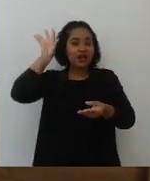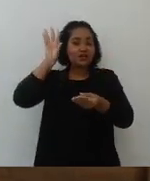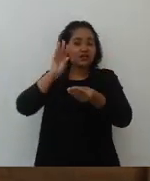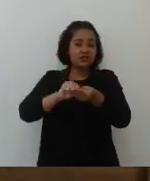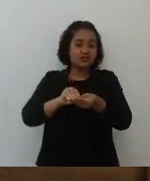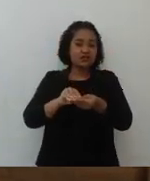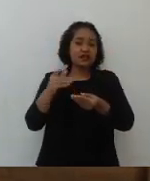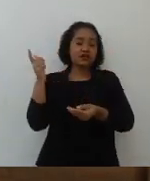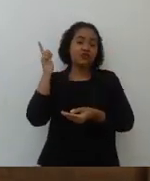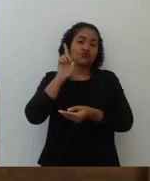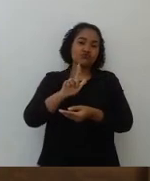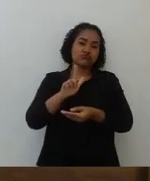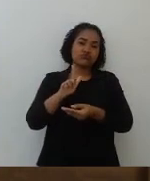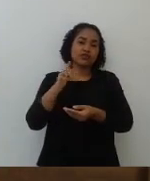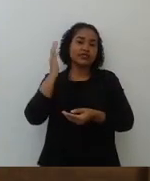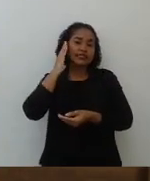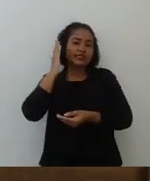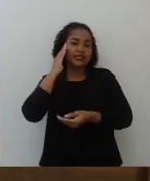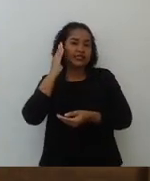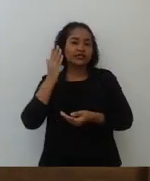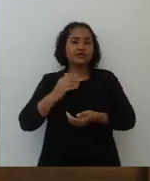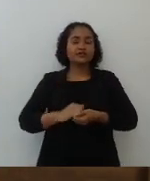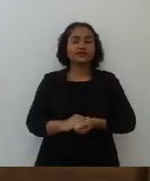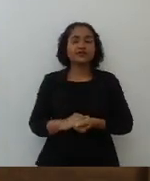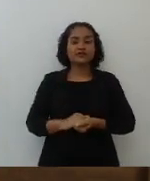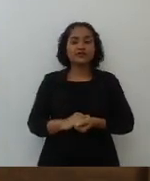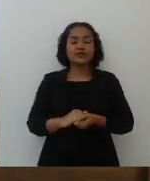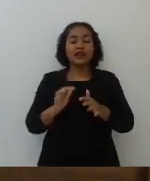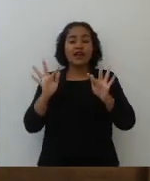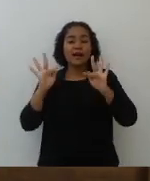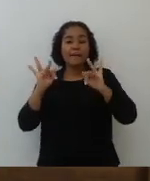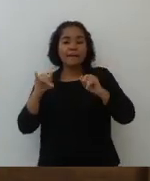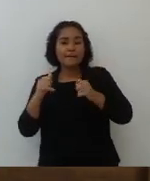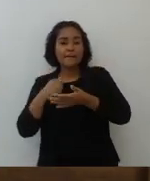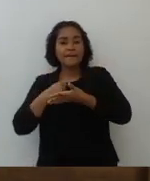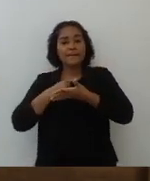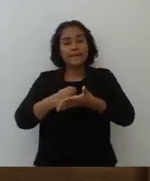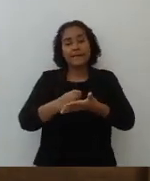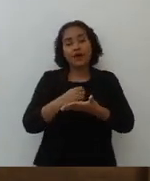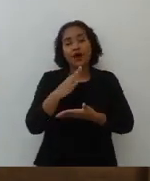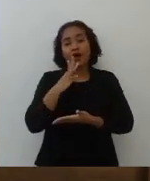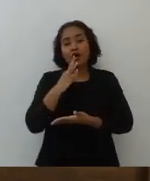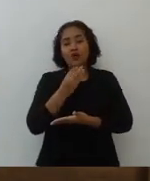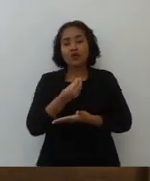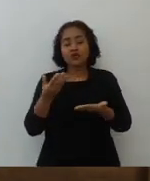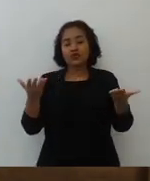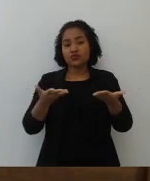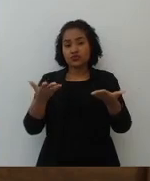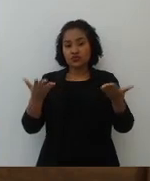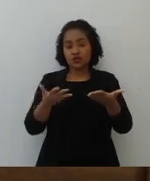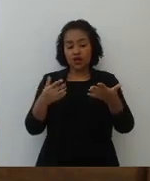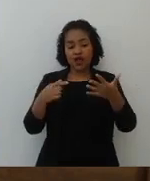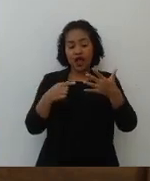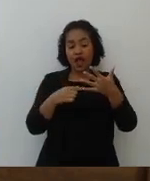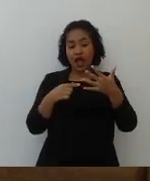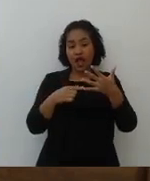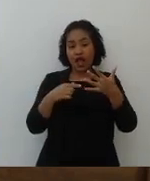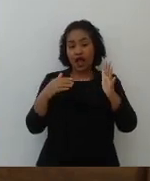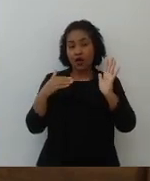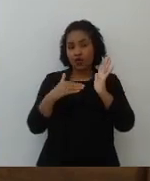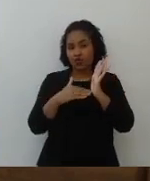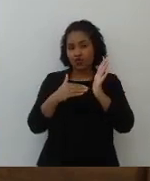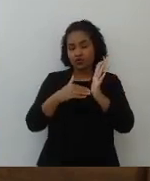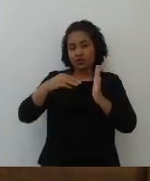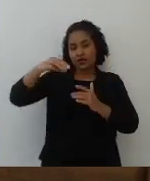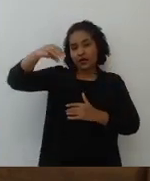a gente consegue entender. Para finalizar, nós vamos conhecer agora as mitocôndrias e os cloroplastos. Acho que